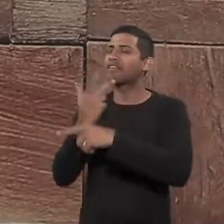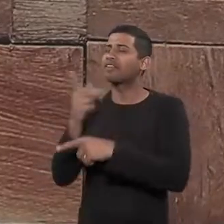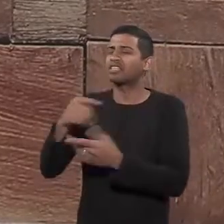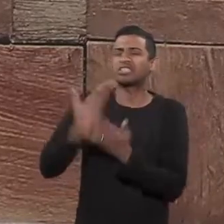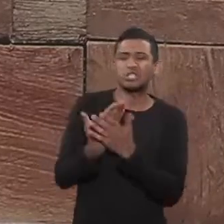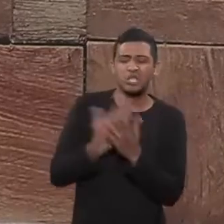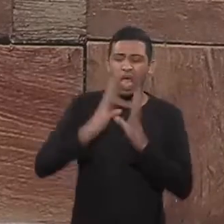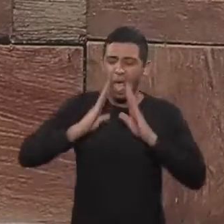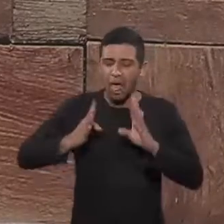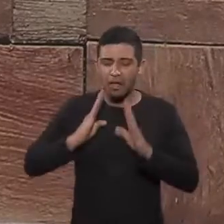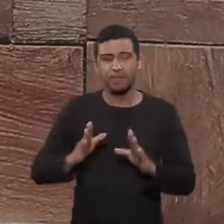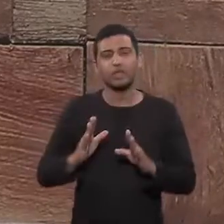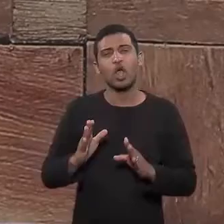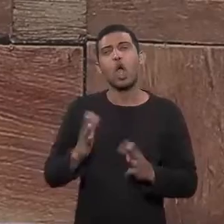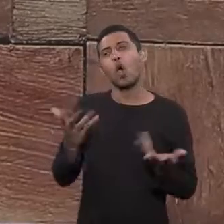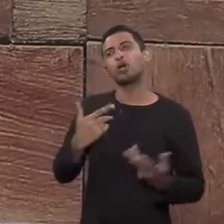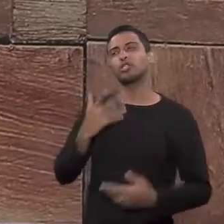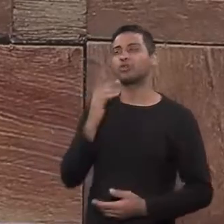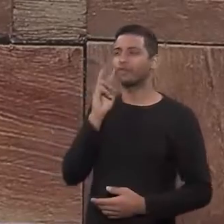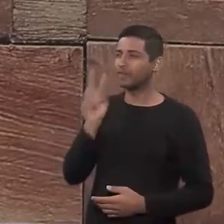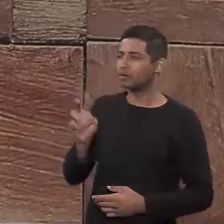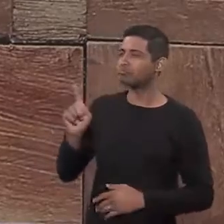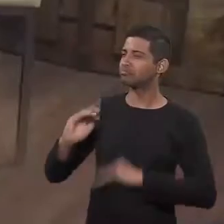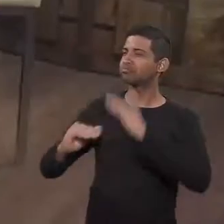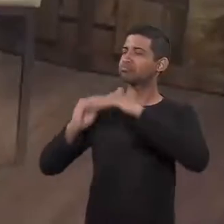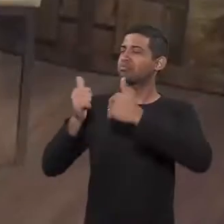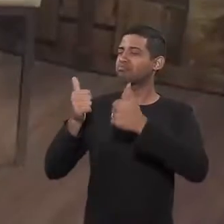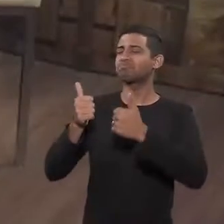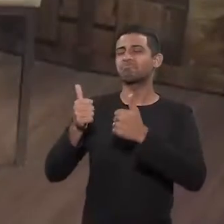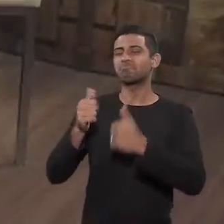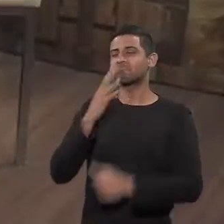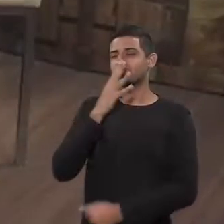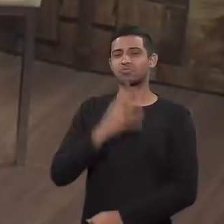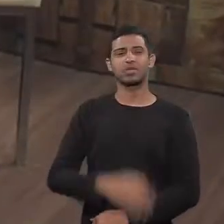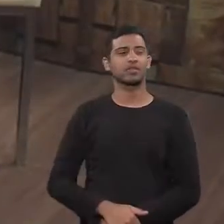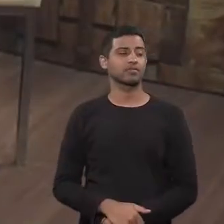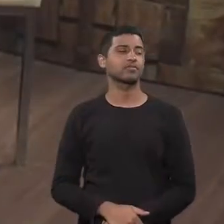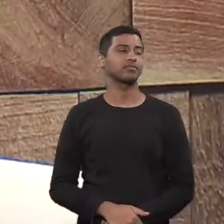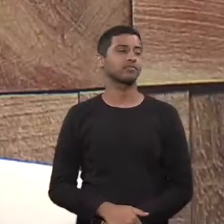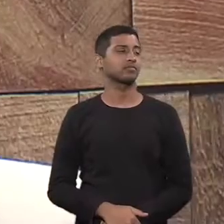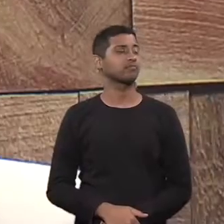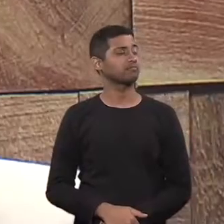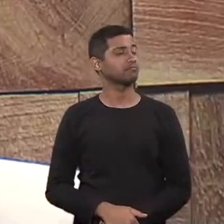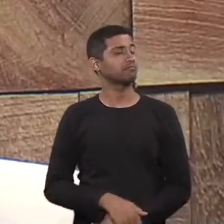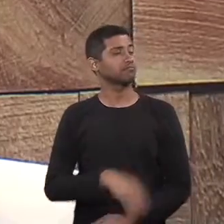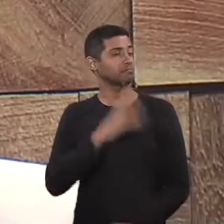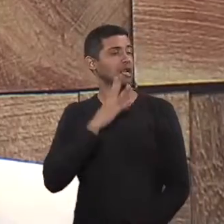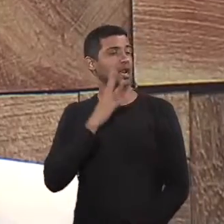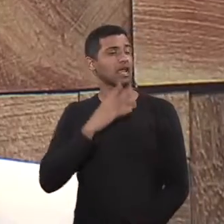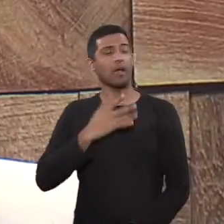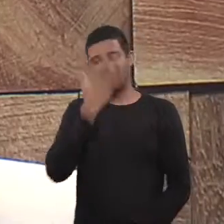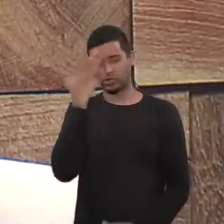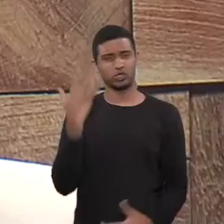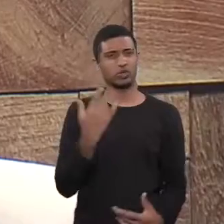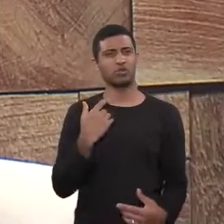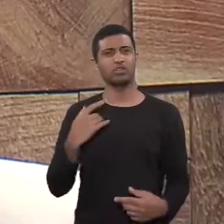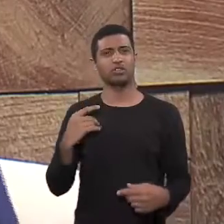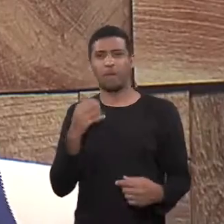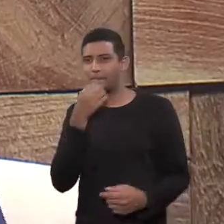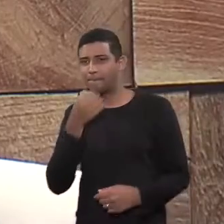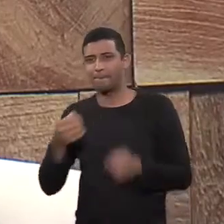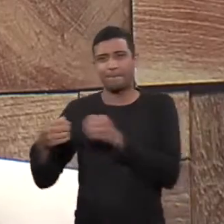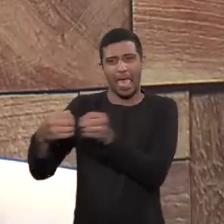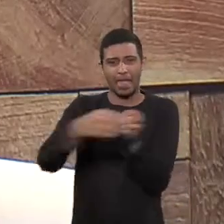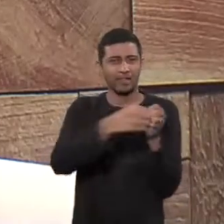você estudando, hoje eu sei que valeu a pena, porque eles ouviam, né? E o interessante é que quem está em volta tem que ouvir a repetição,